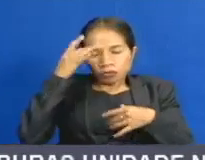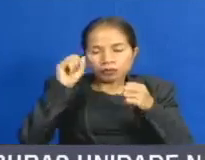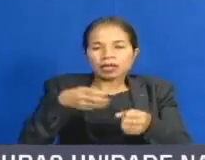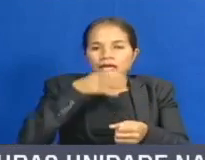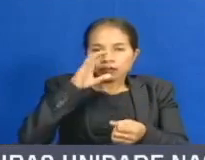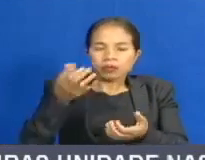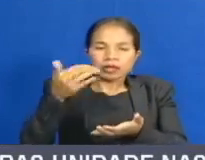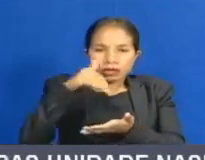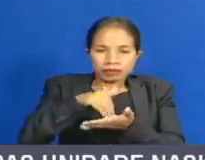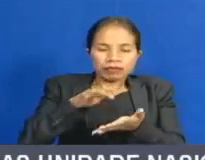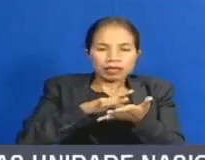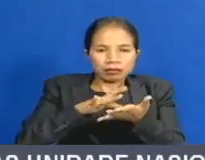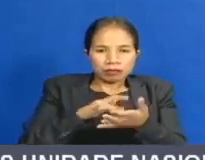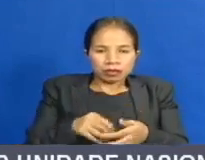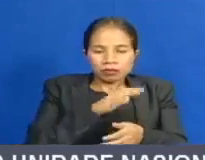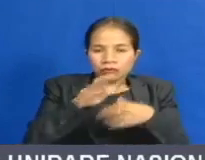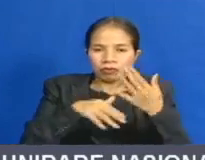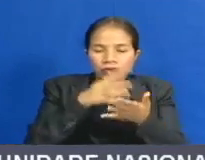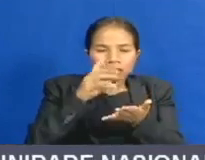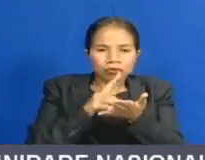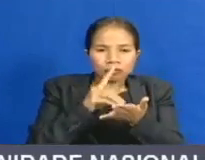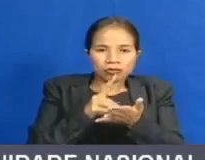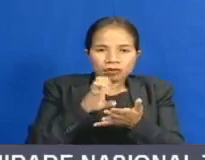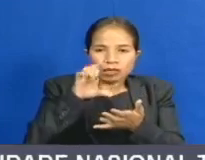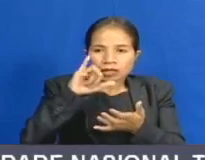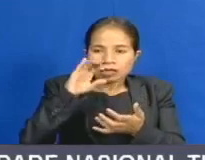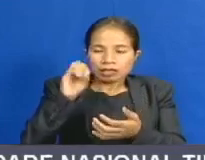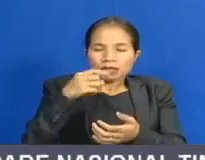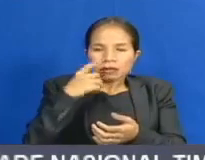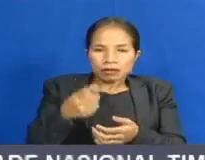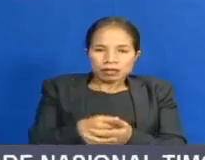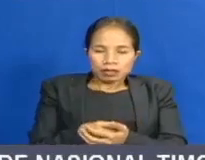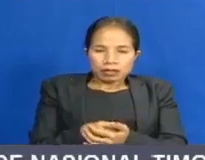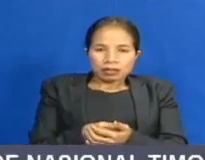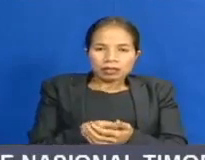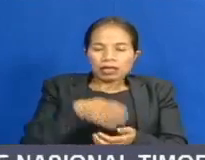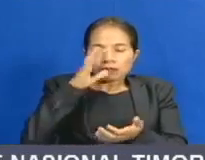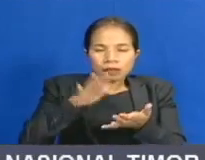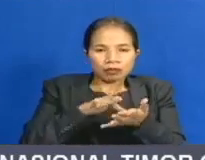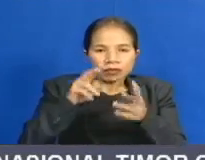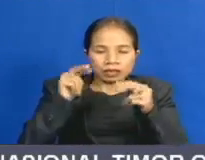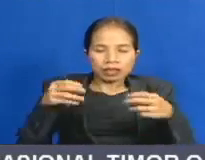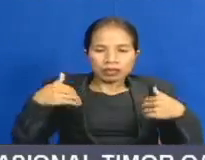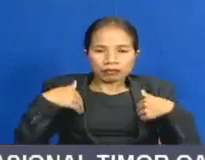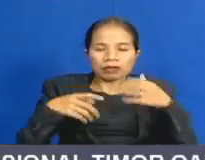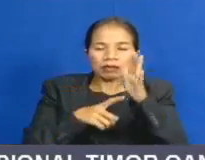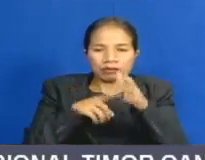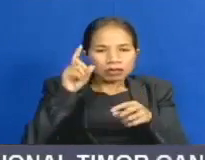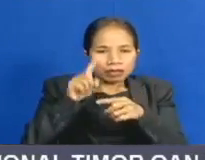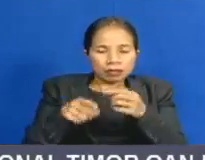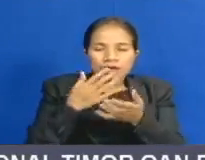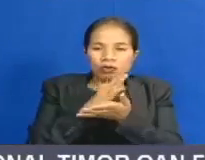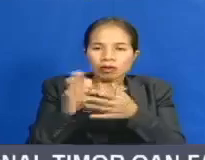yang baru ini. Telespectadores, Dr. Elio Guterres sateteng, konsumo antibiótico tengki heduni indikasong, labele